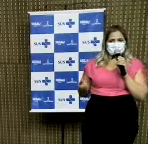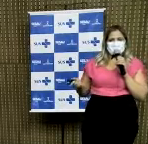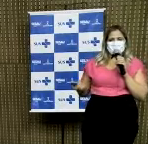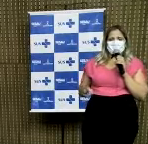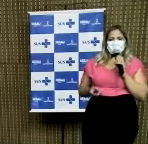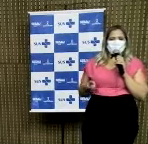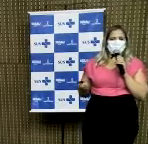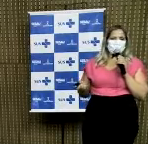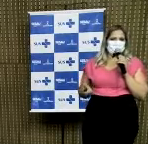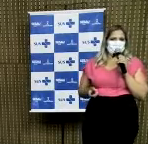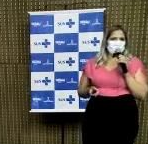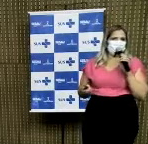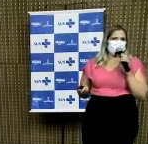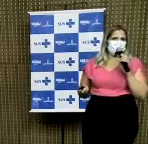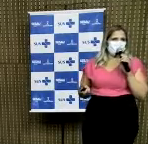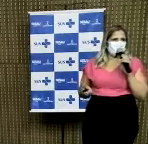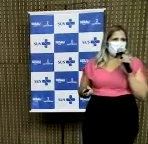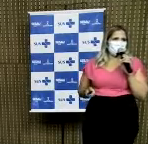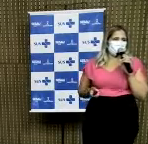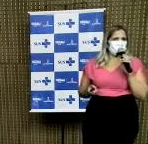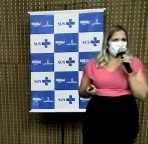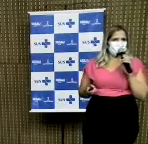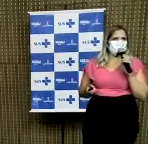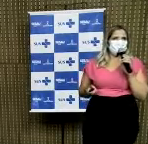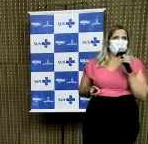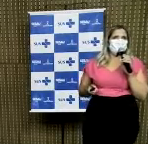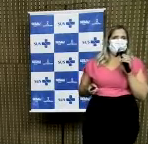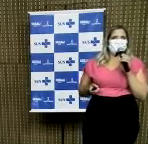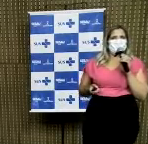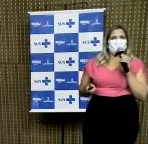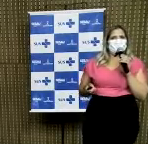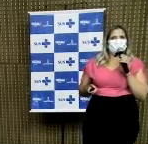mesmo, falta de profissional, estrutura física, sistemas.